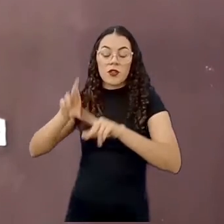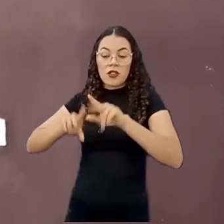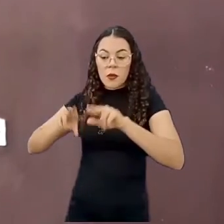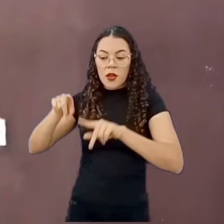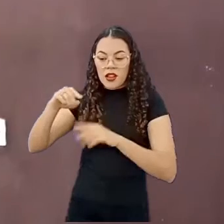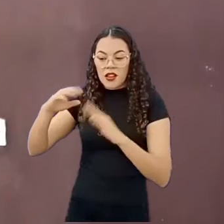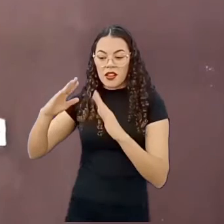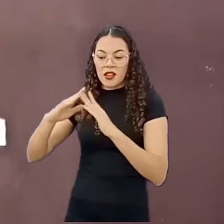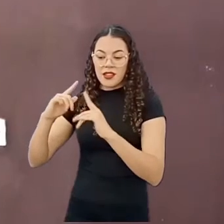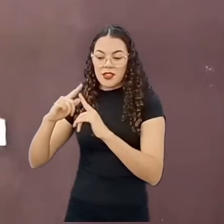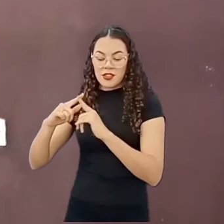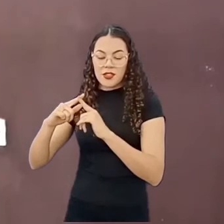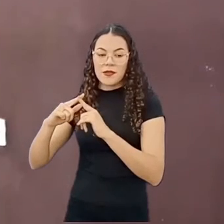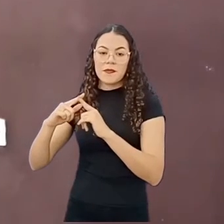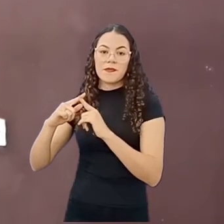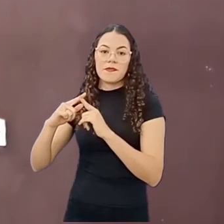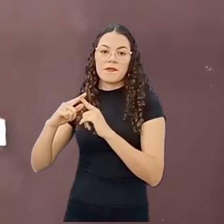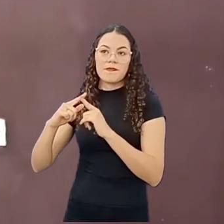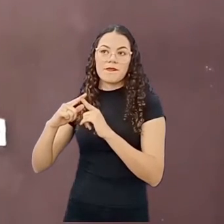daquela igreja,